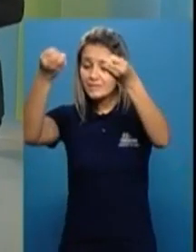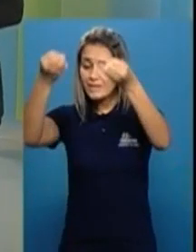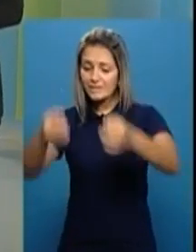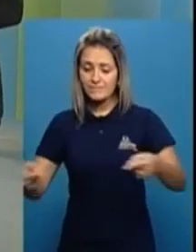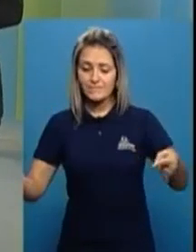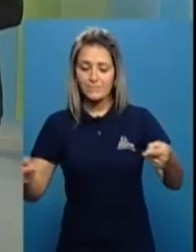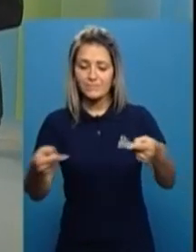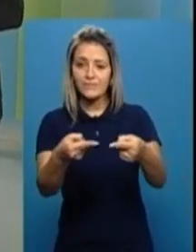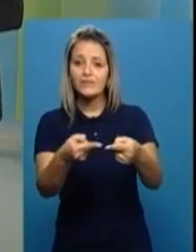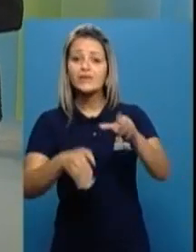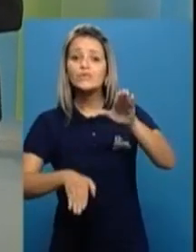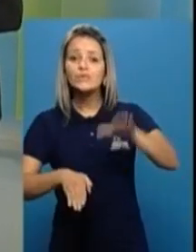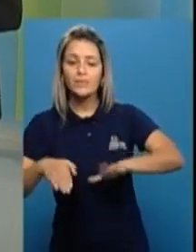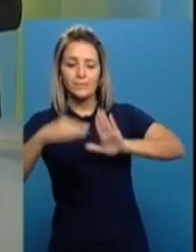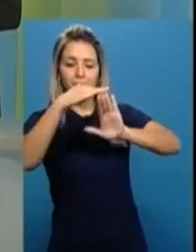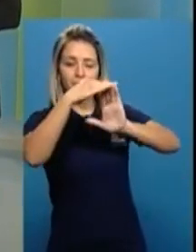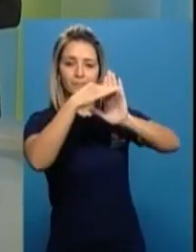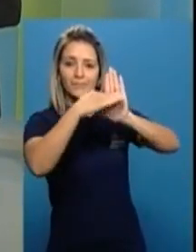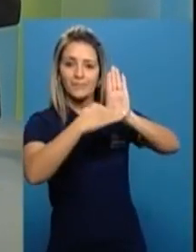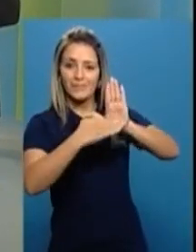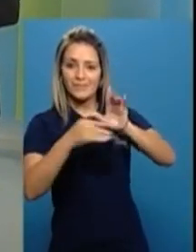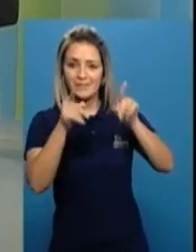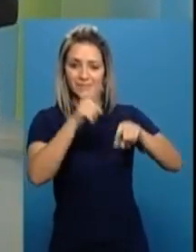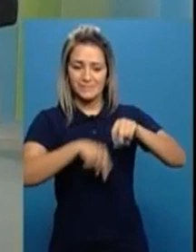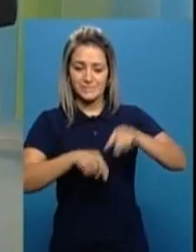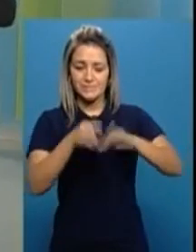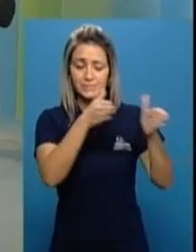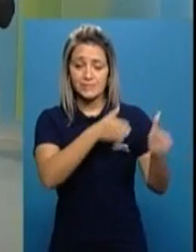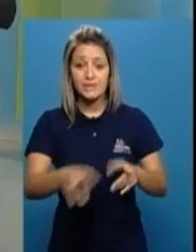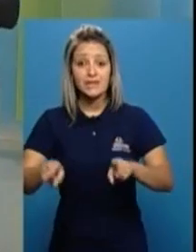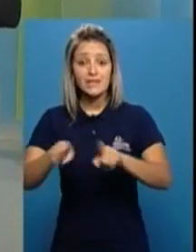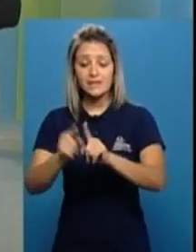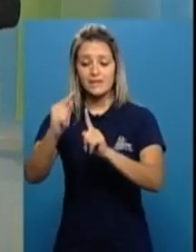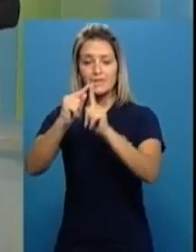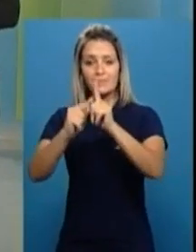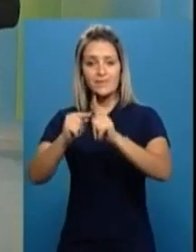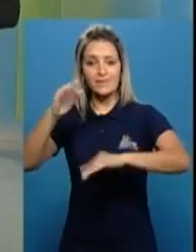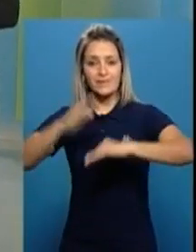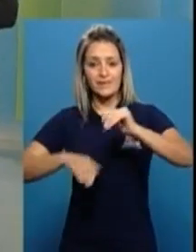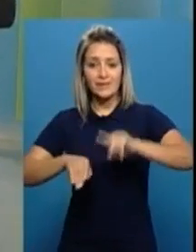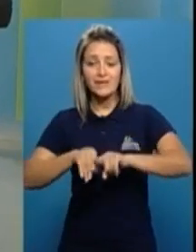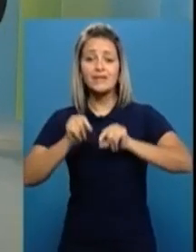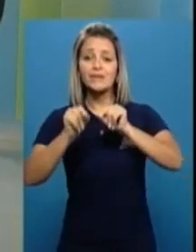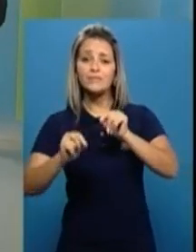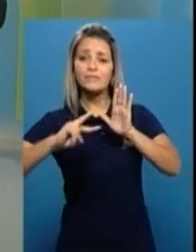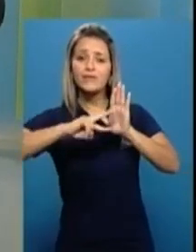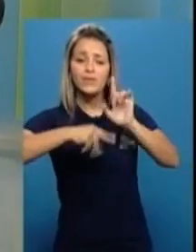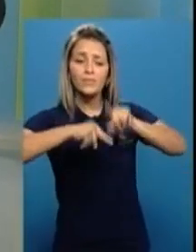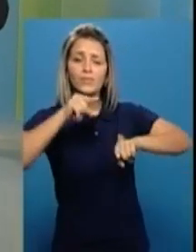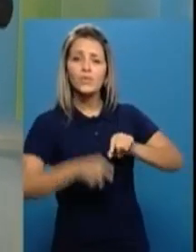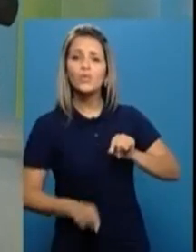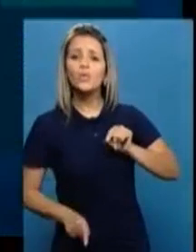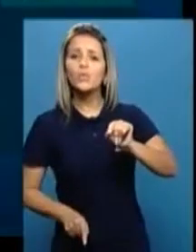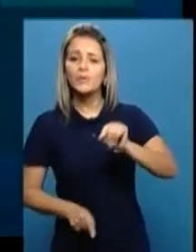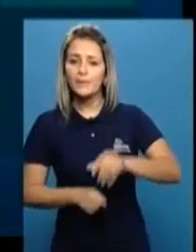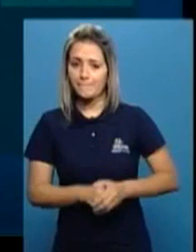grau de padronização dos produtos, aos tipos de operações e à natureza dos produtos. Veja comigo o esquema